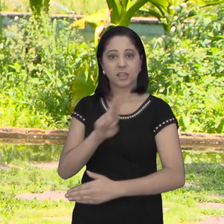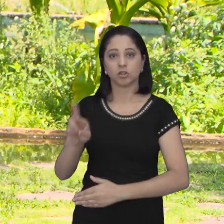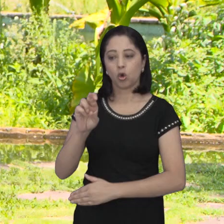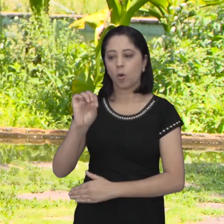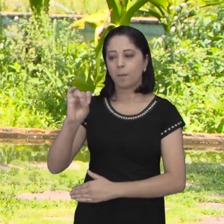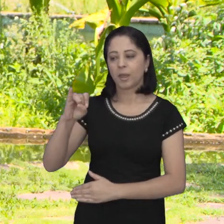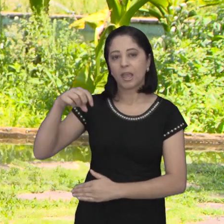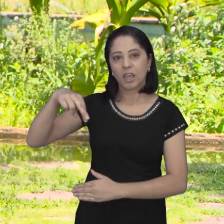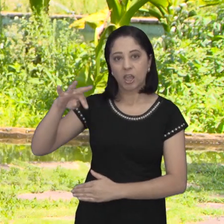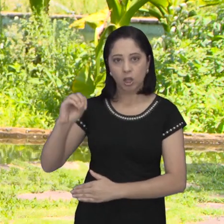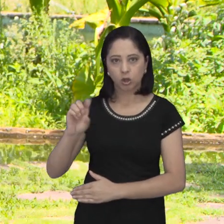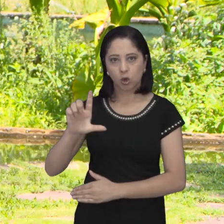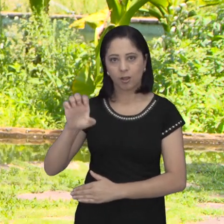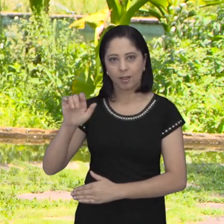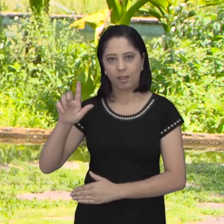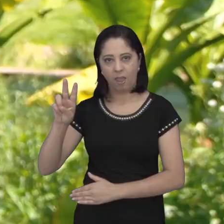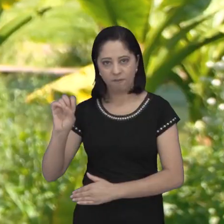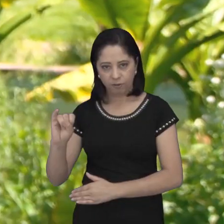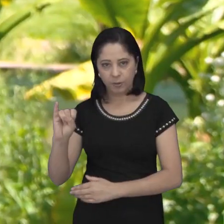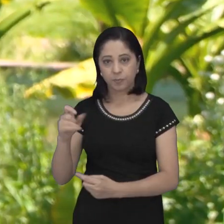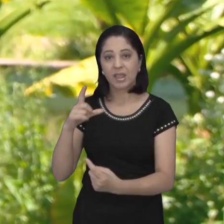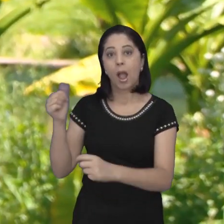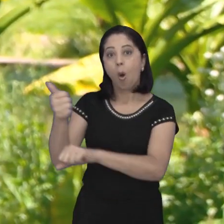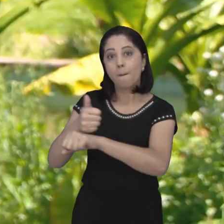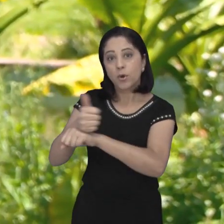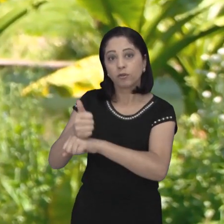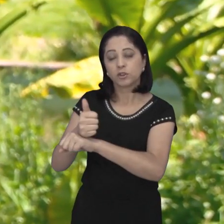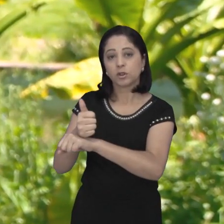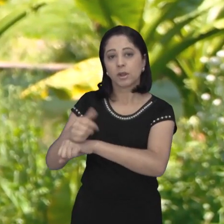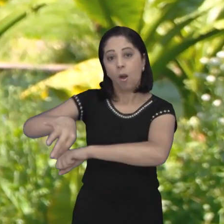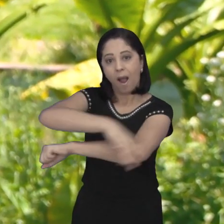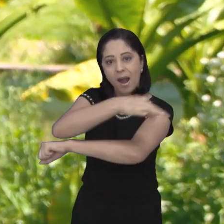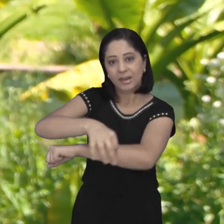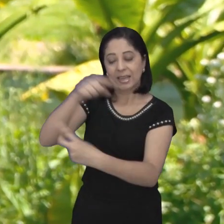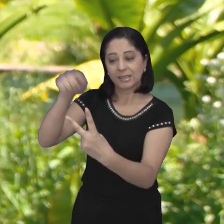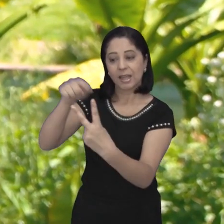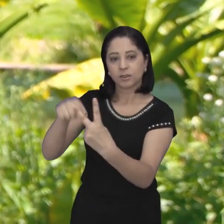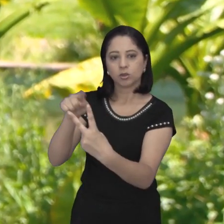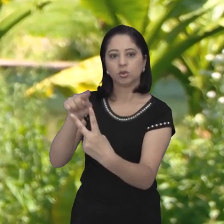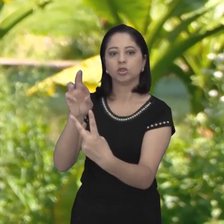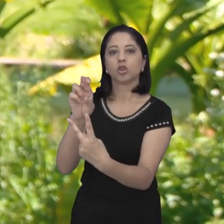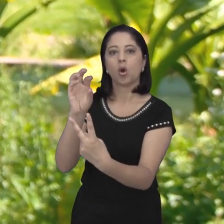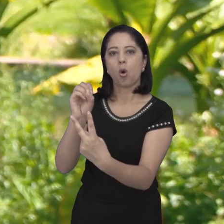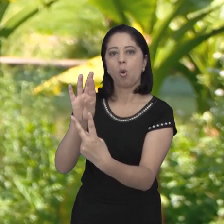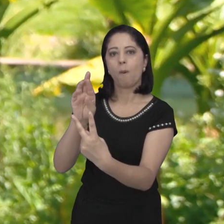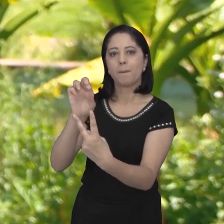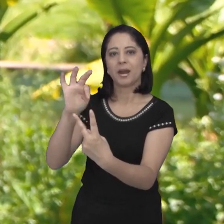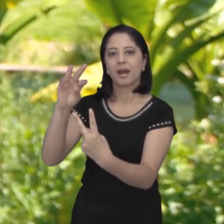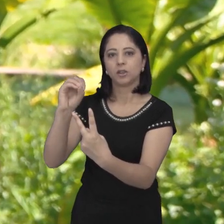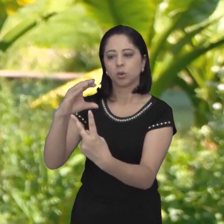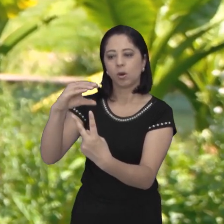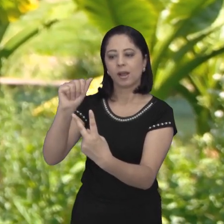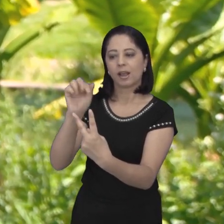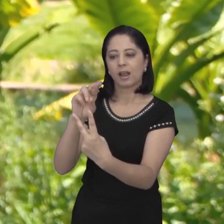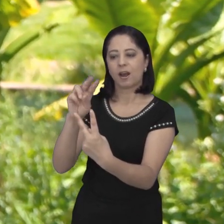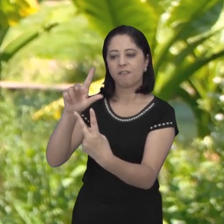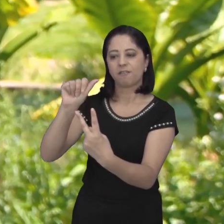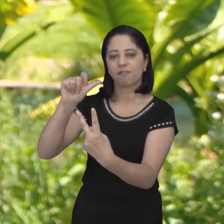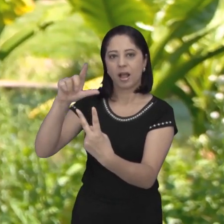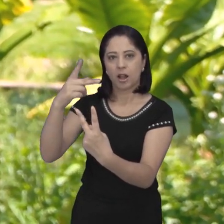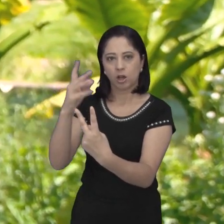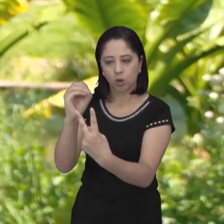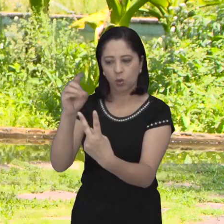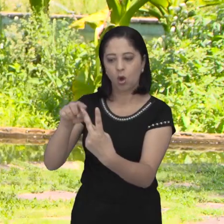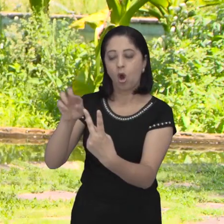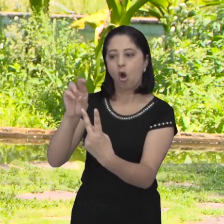de hóspedes e era chamada Casa Velha. E meu avô morreu em 57, então ele viveu pouco tempo aqui, porque